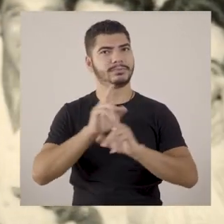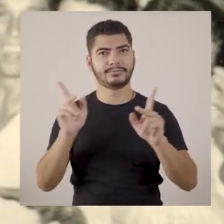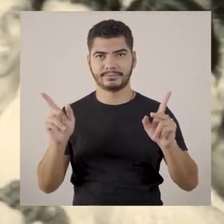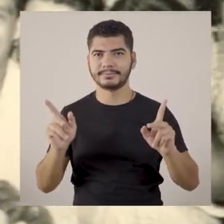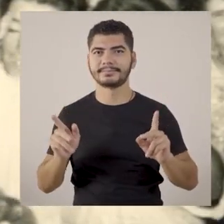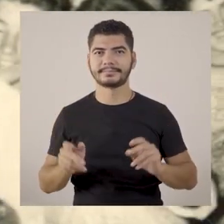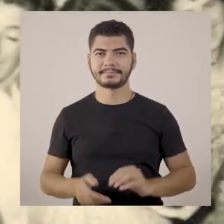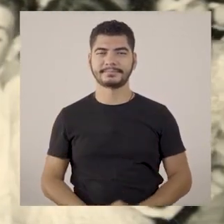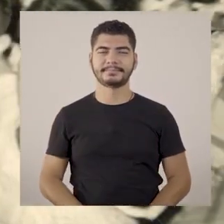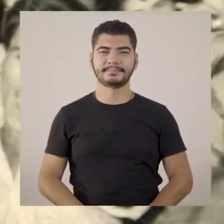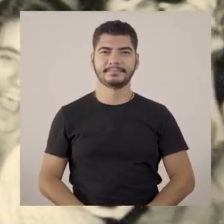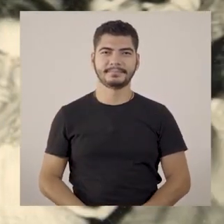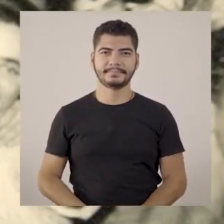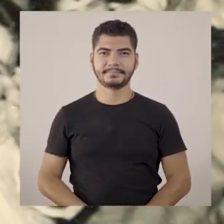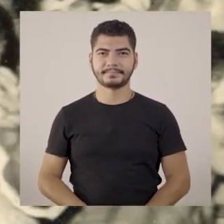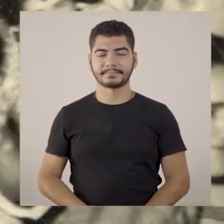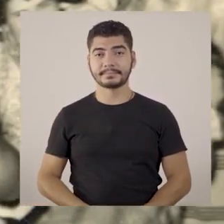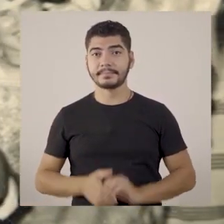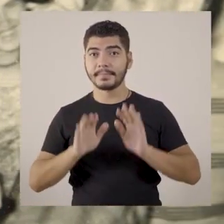diferente.